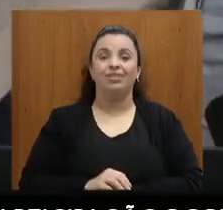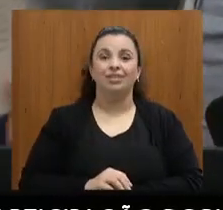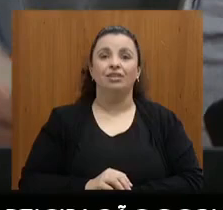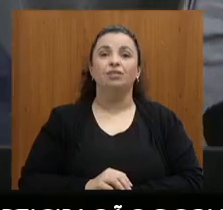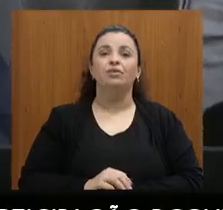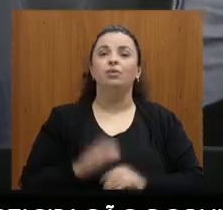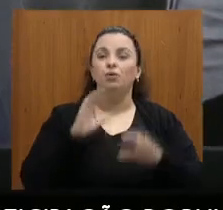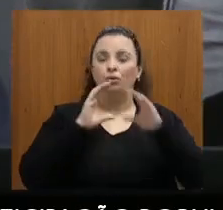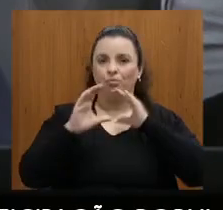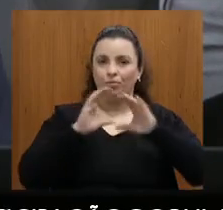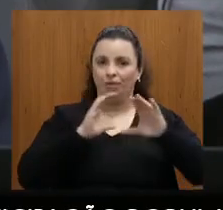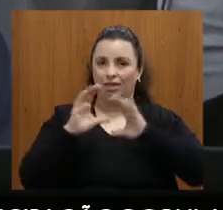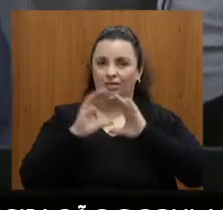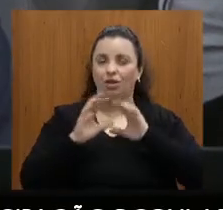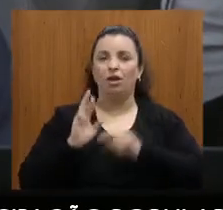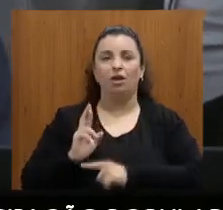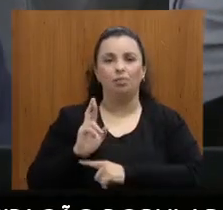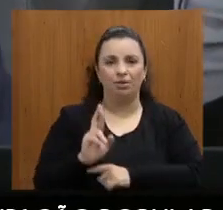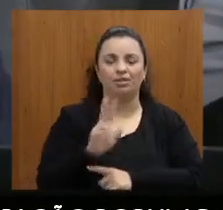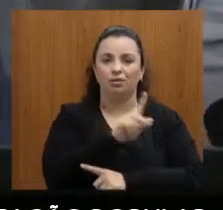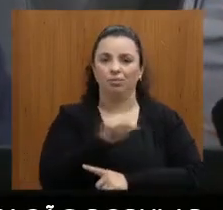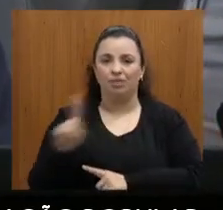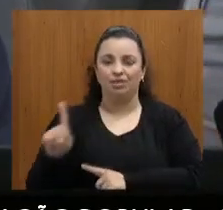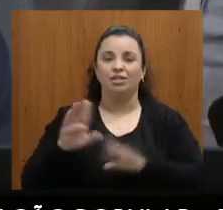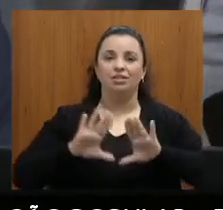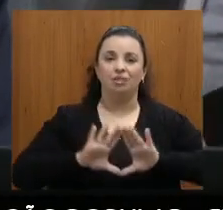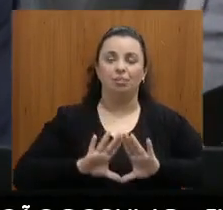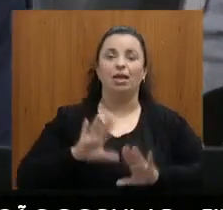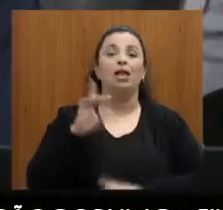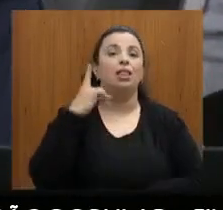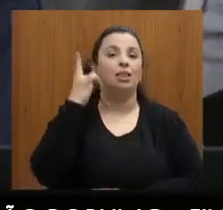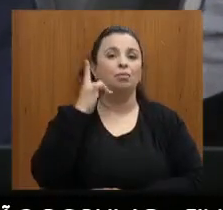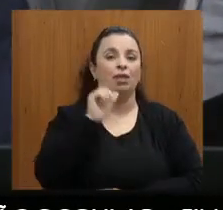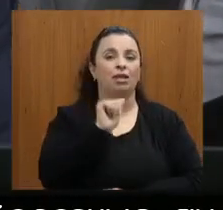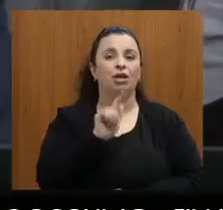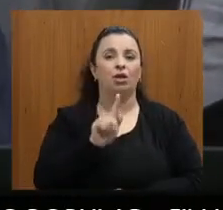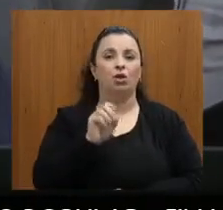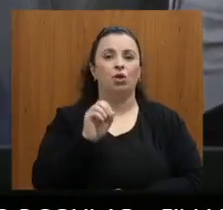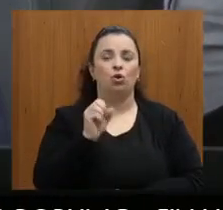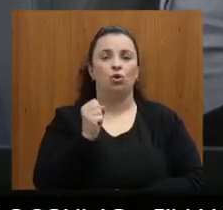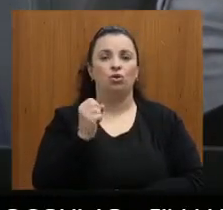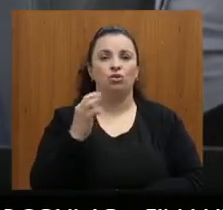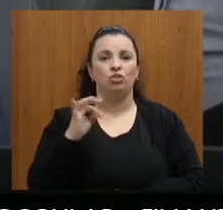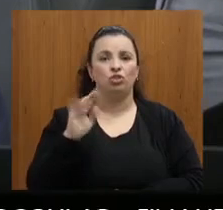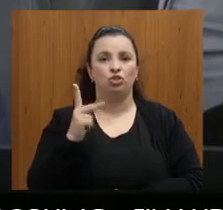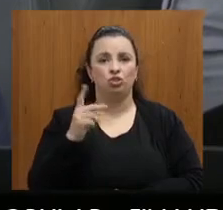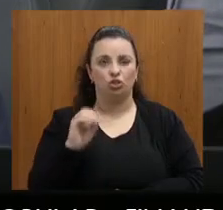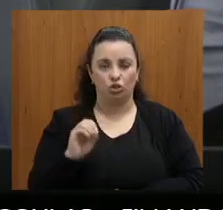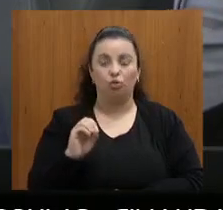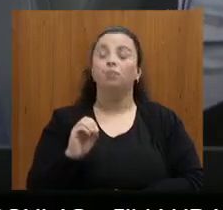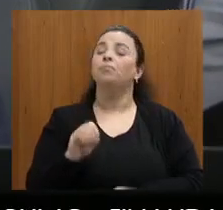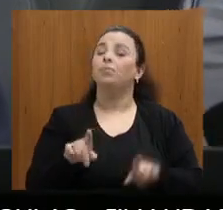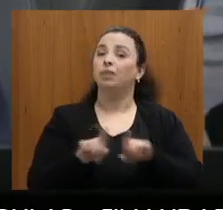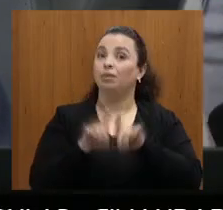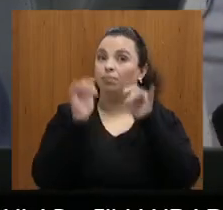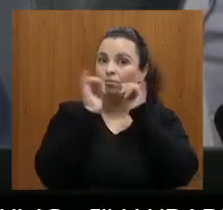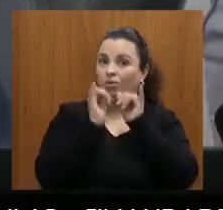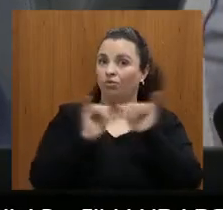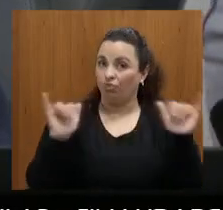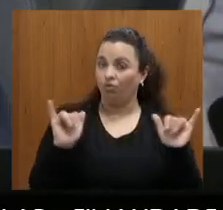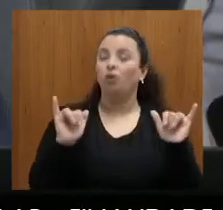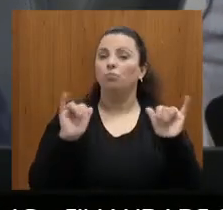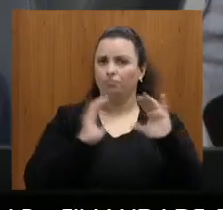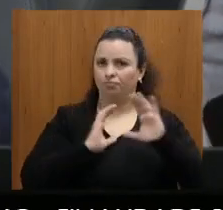em nome do presidente da Assembleia, deputado Agostinho Patroso, e informo também, como comunicação,